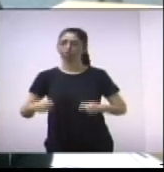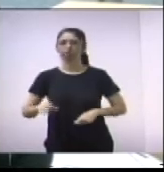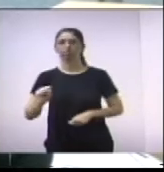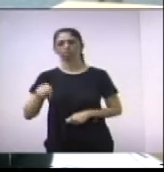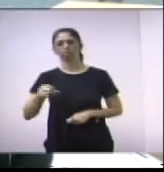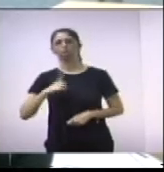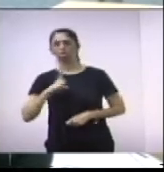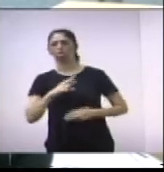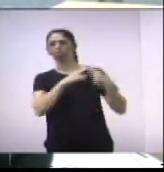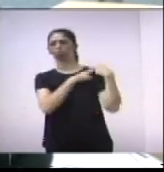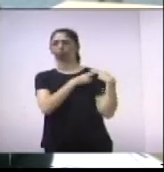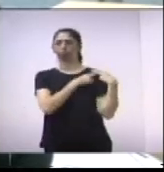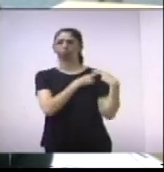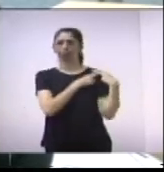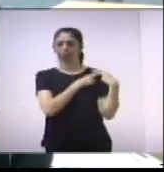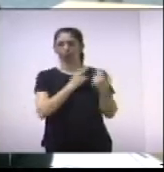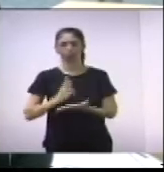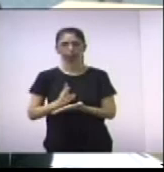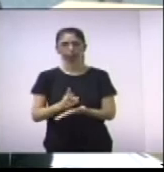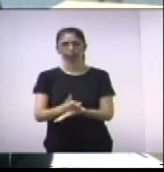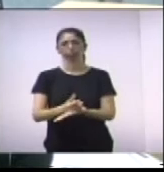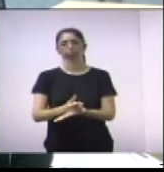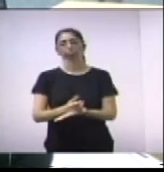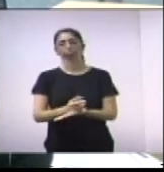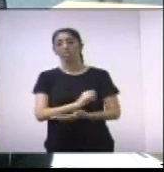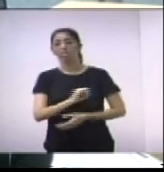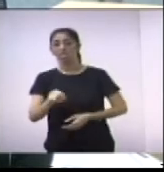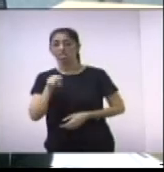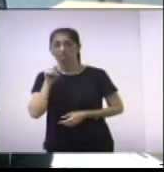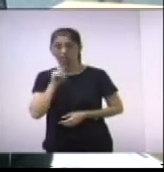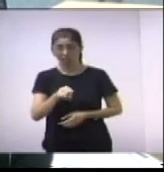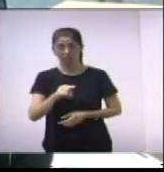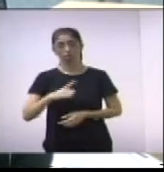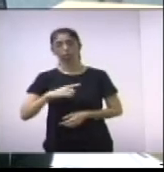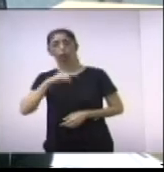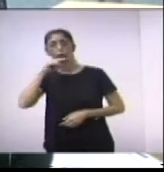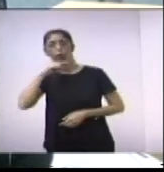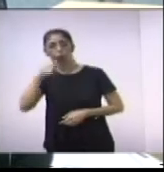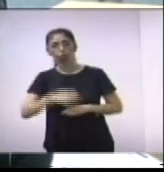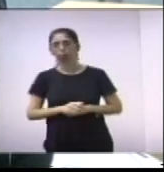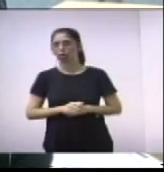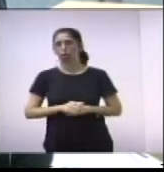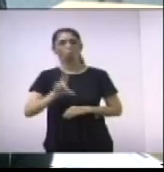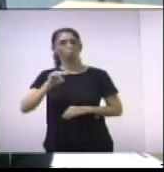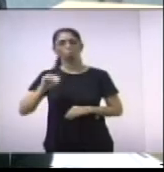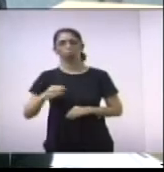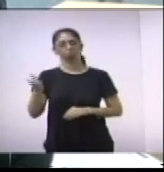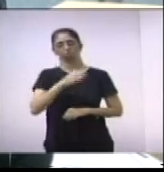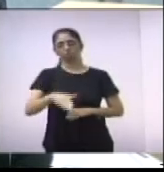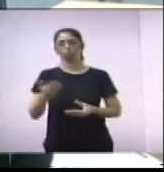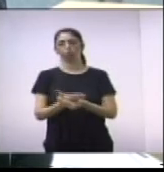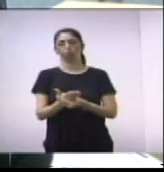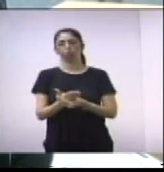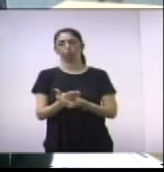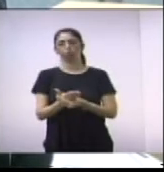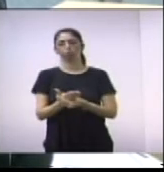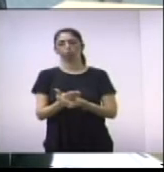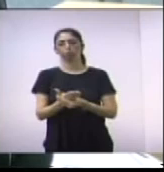responsável. E, se ele assim entendesse, ele mesmo haveria comunicado essa casa para estar